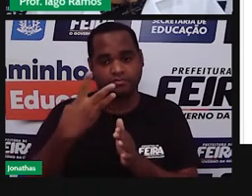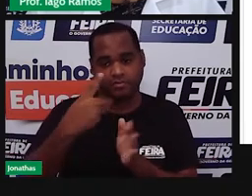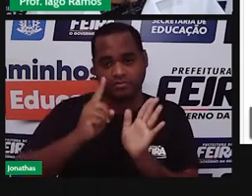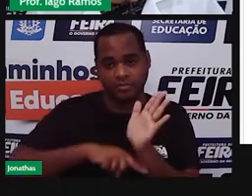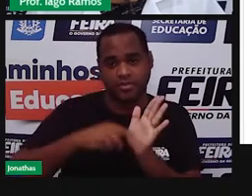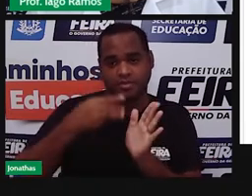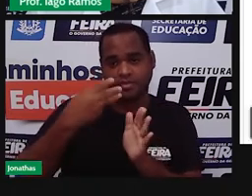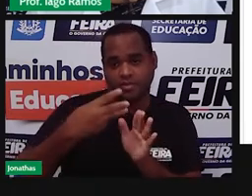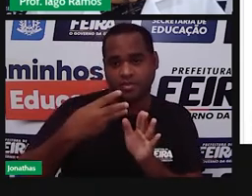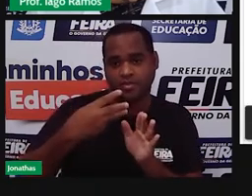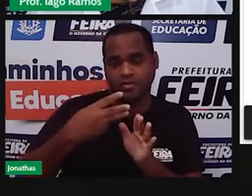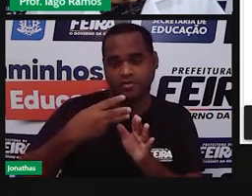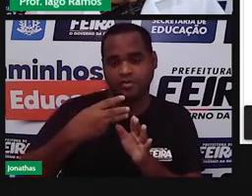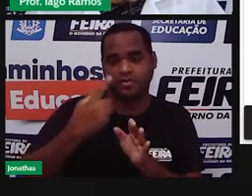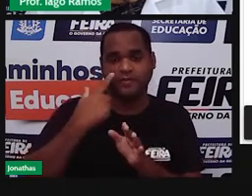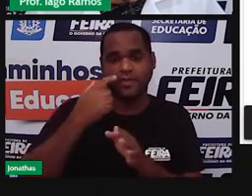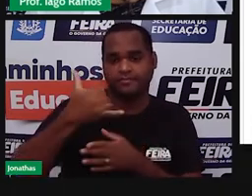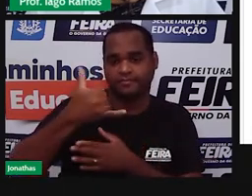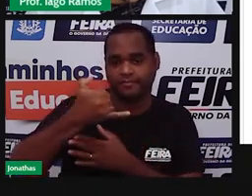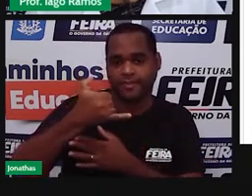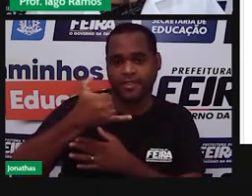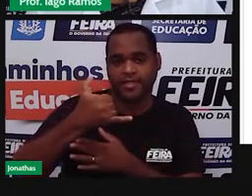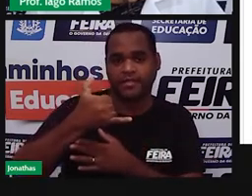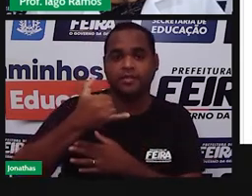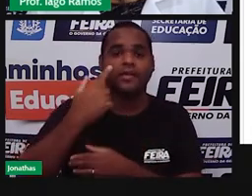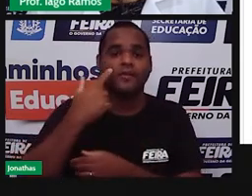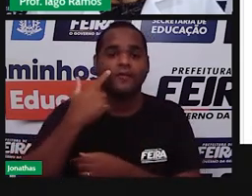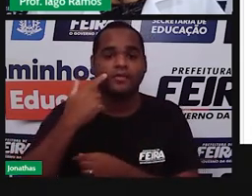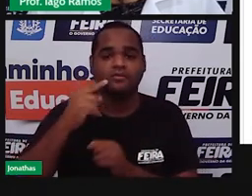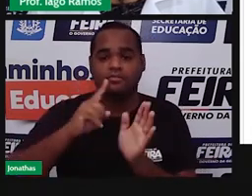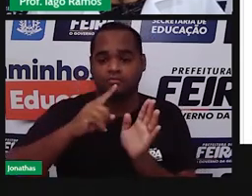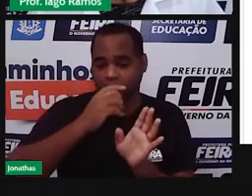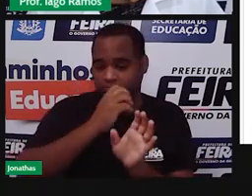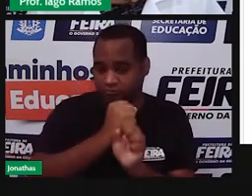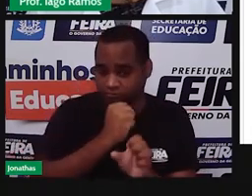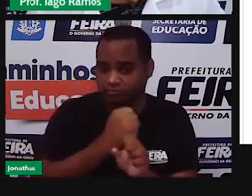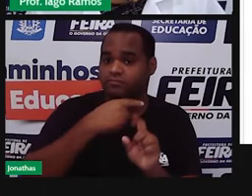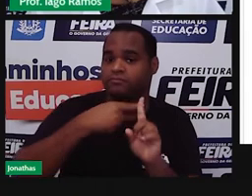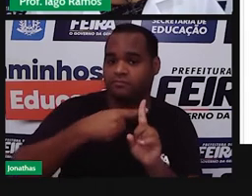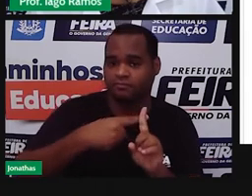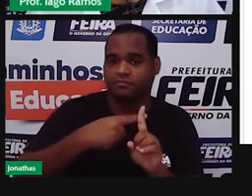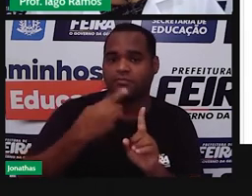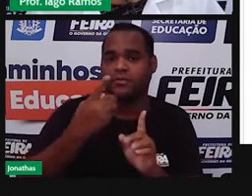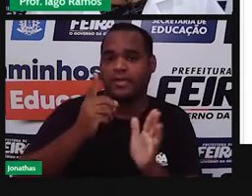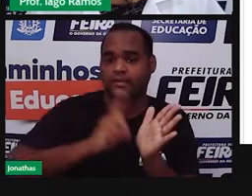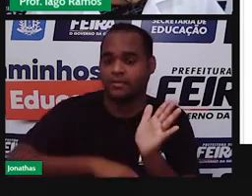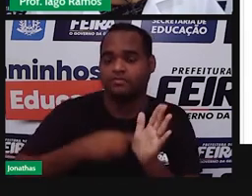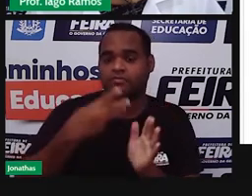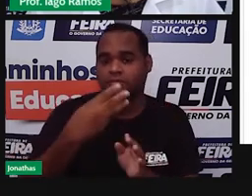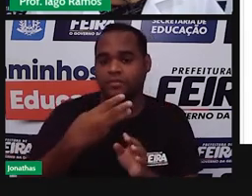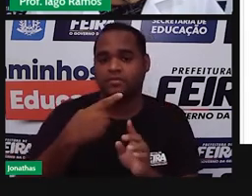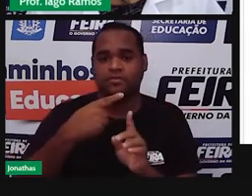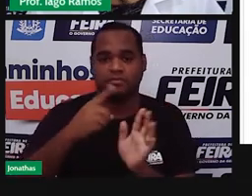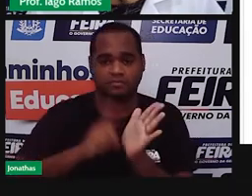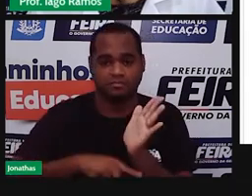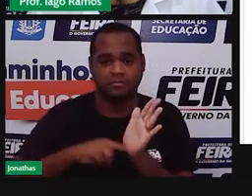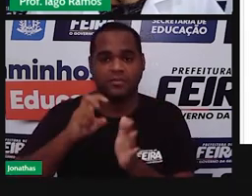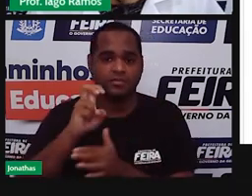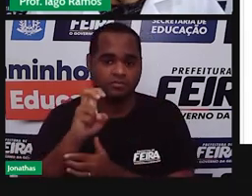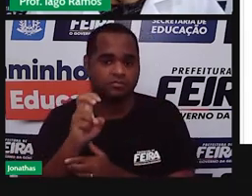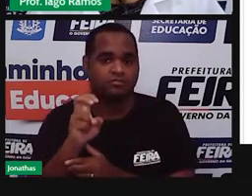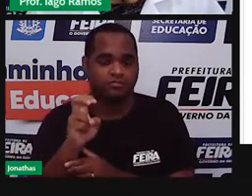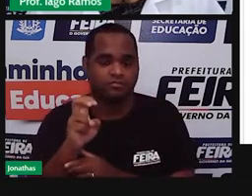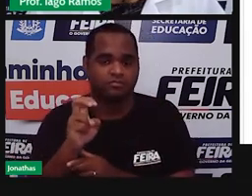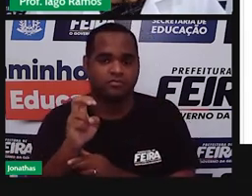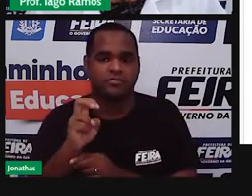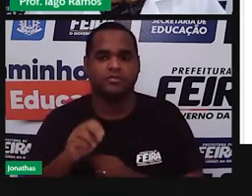somar, pegar uma canetinha, somar, certo? Menos 3 com menos 5.